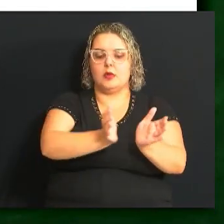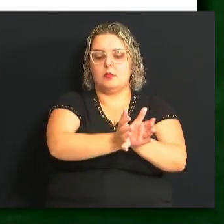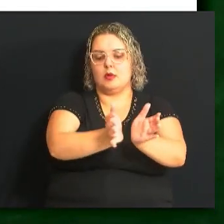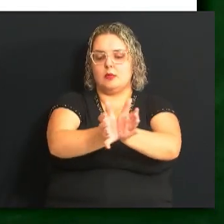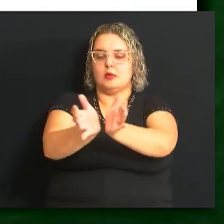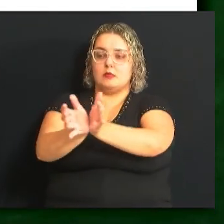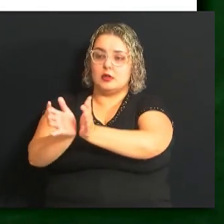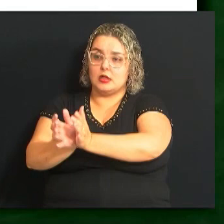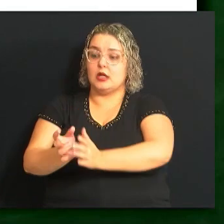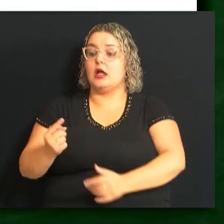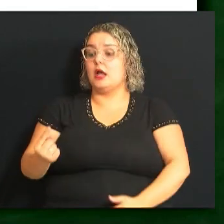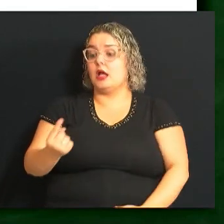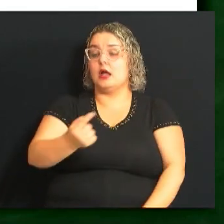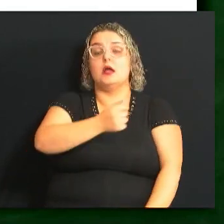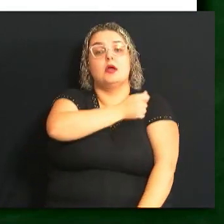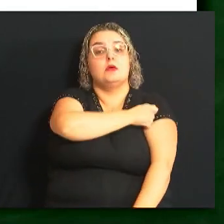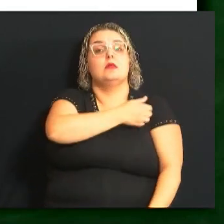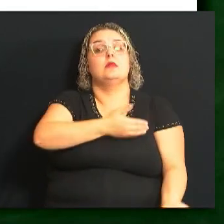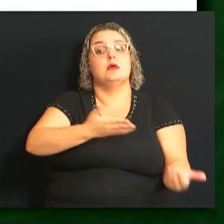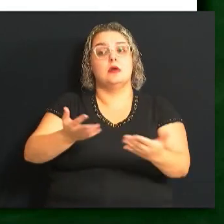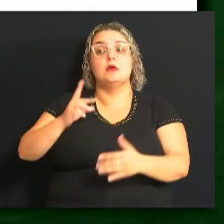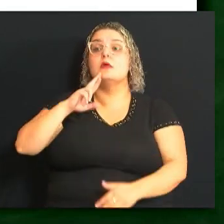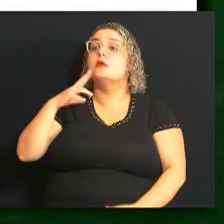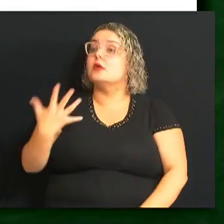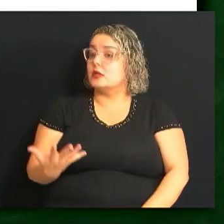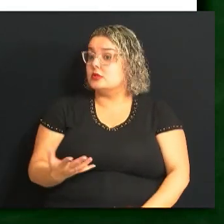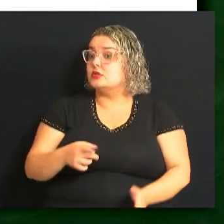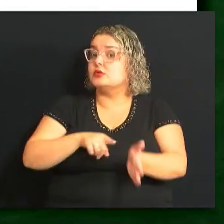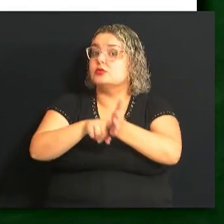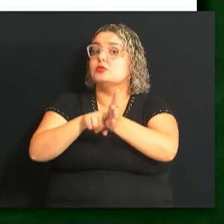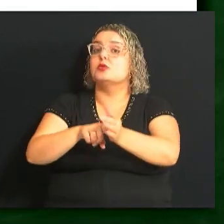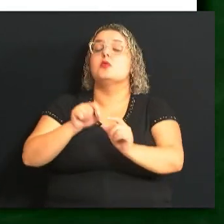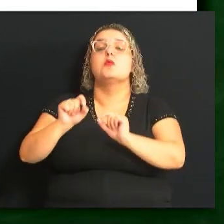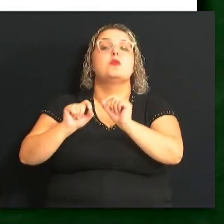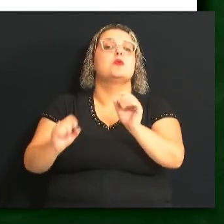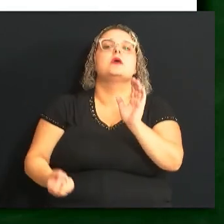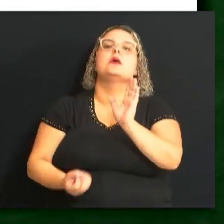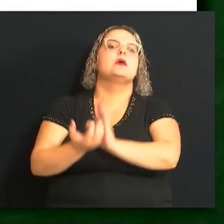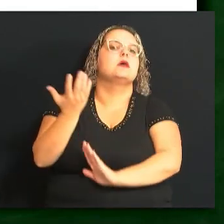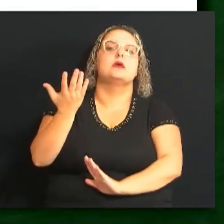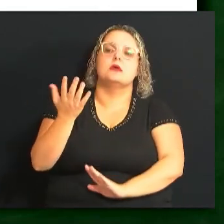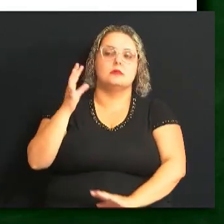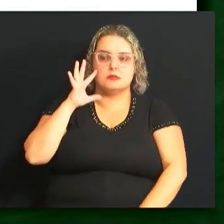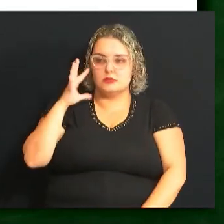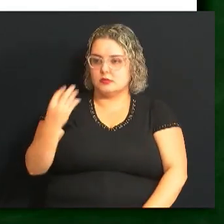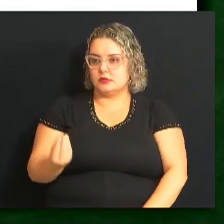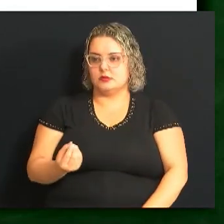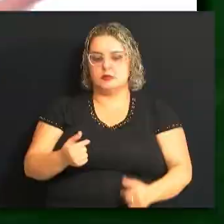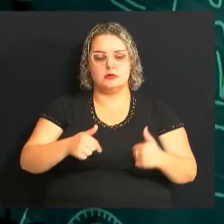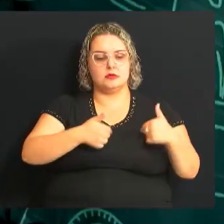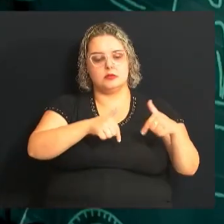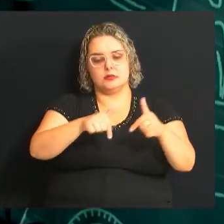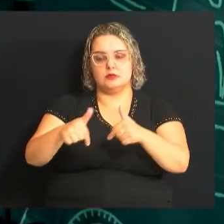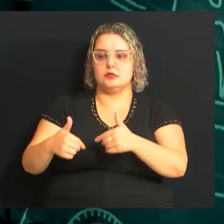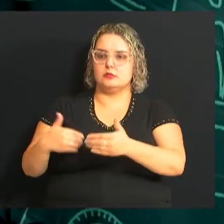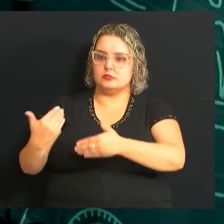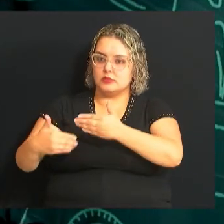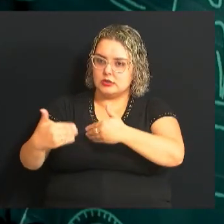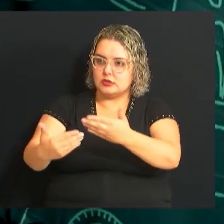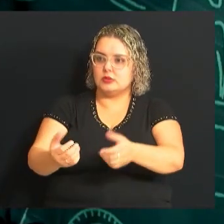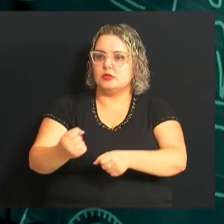cada aluno vai apresentar os resultados da sua pesquisa, o que ele descobriu nesse trabalho que ele desenvolveu ao longo do